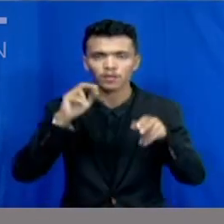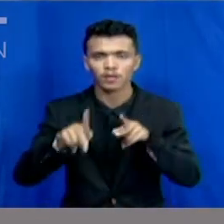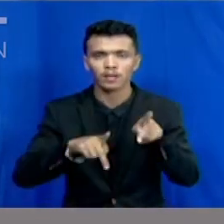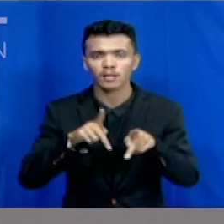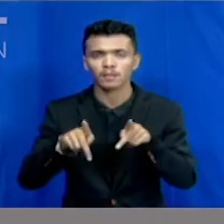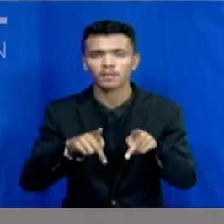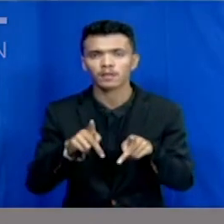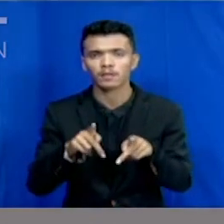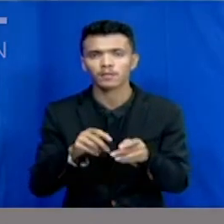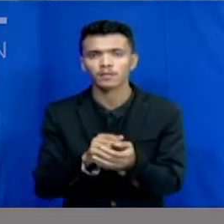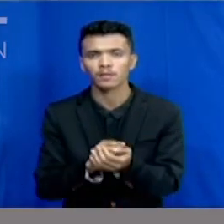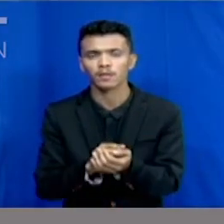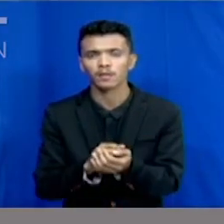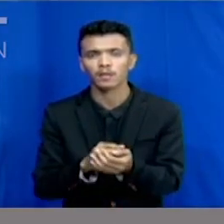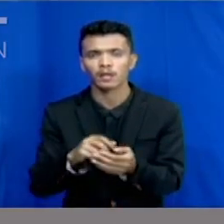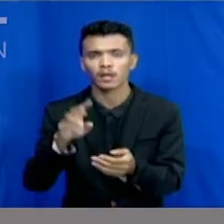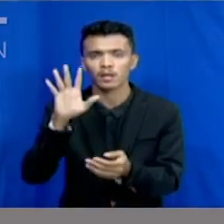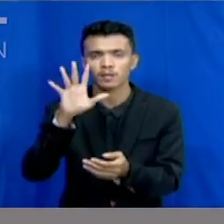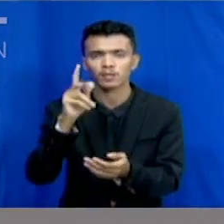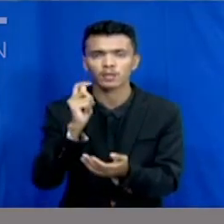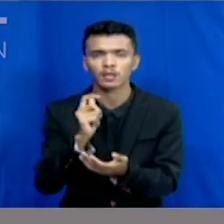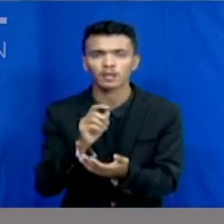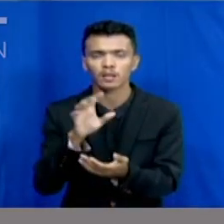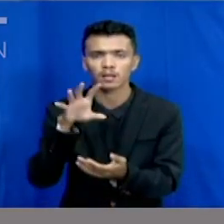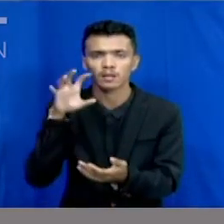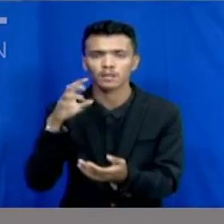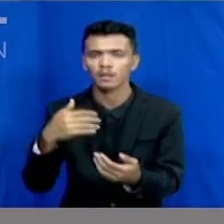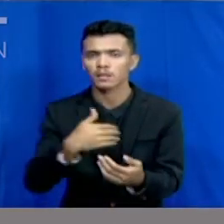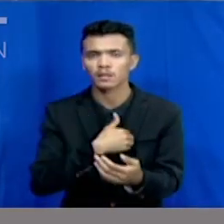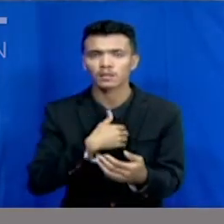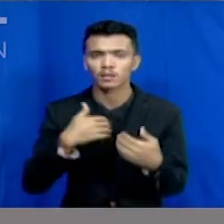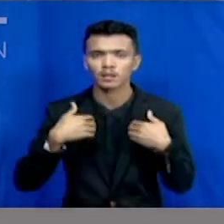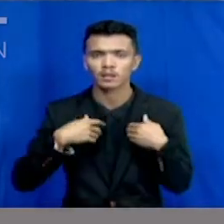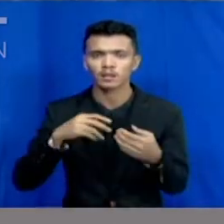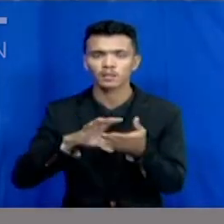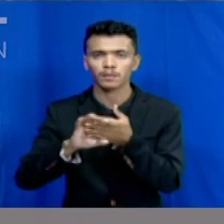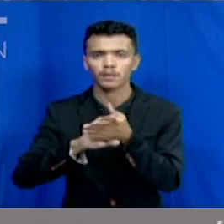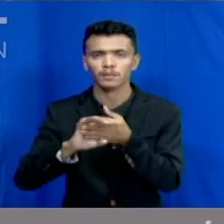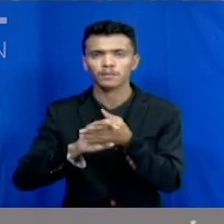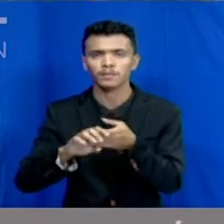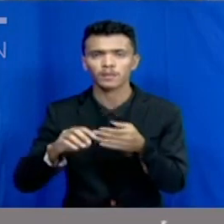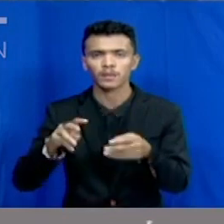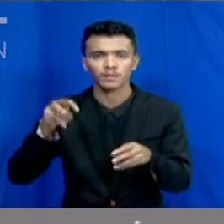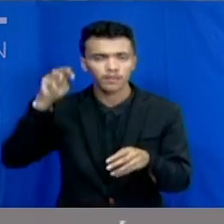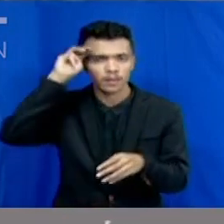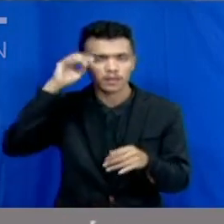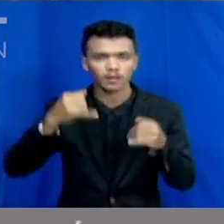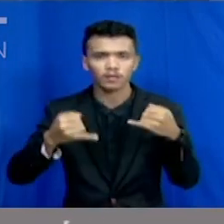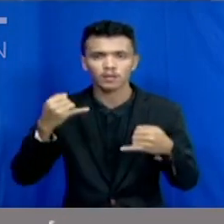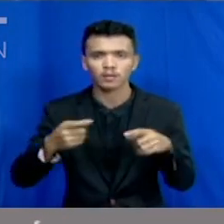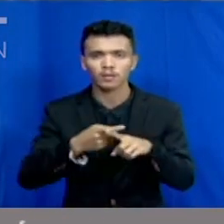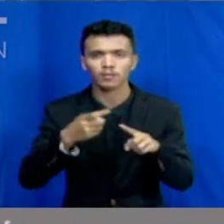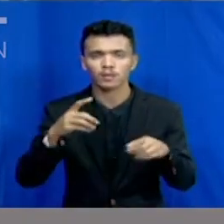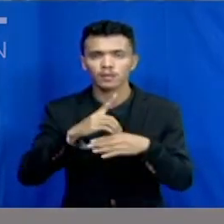que atos lima, e o cusine, cidadão e a nacionalidade. Antes, né, Ministério de Justiça lihusi Direção